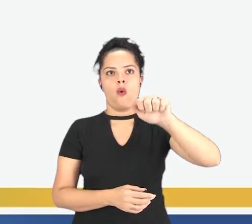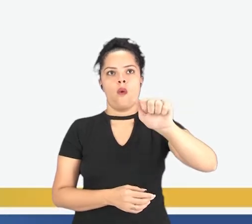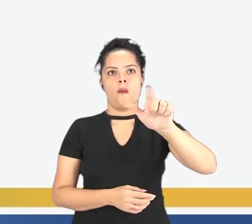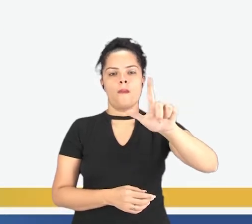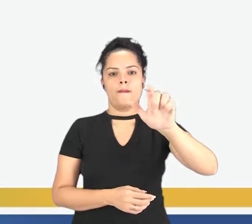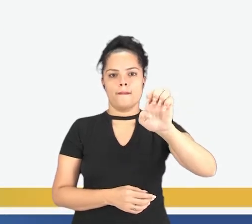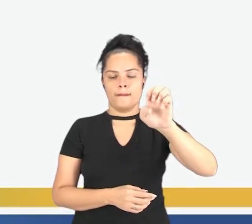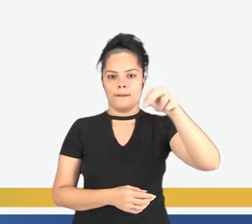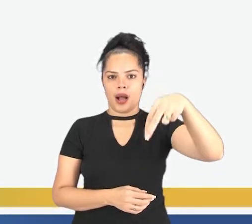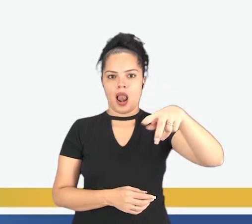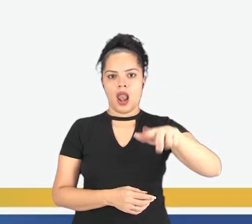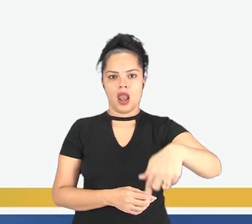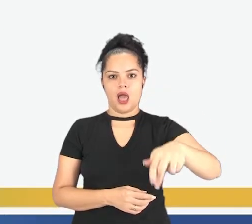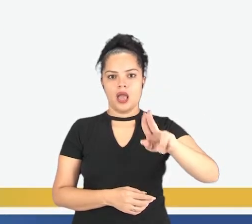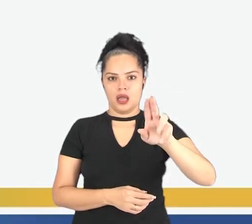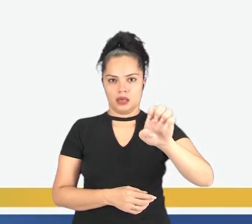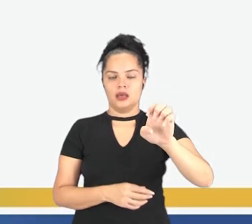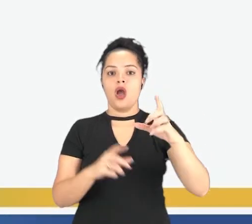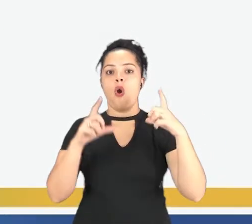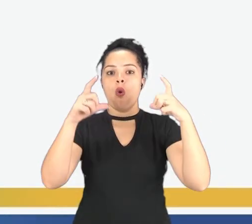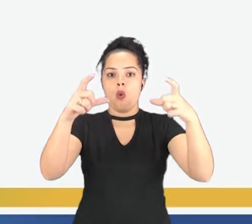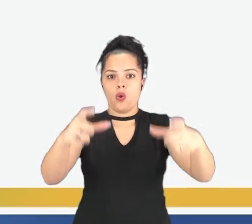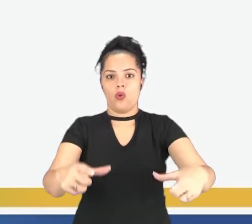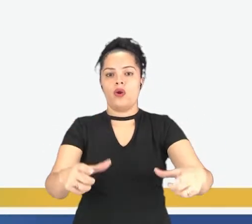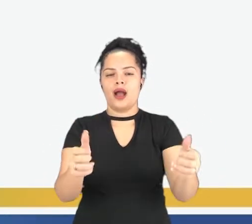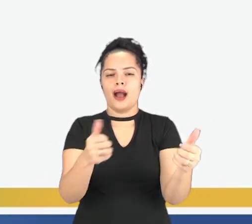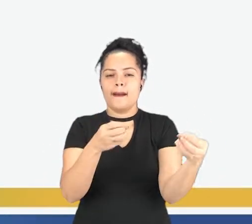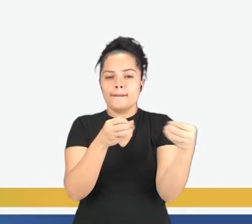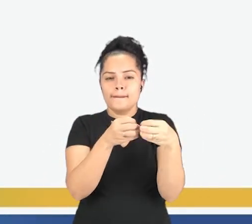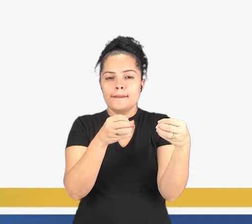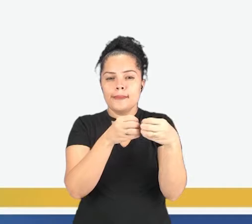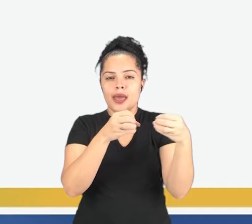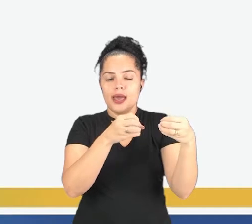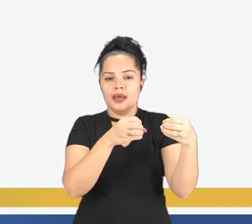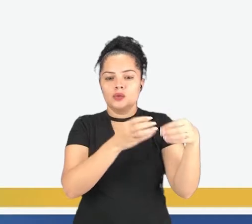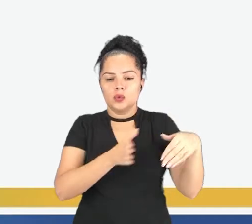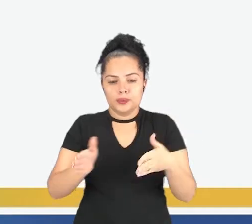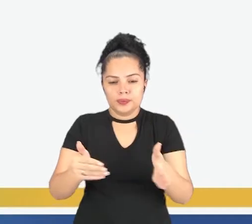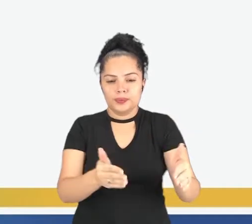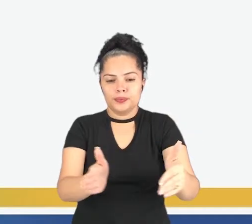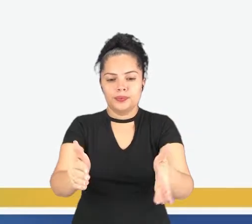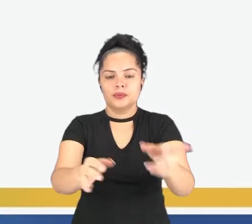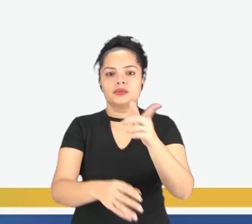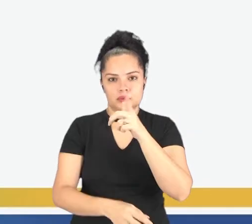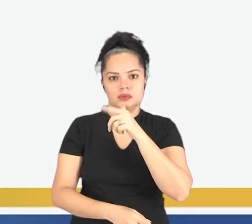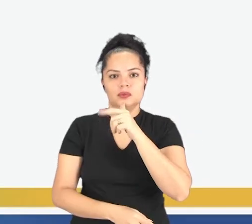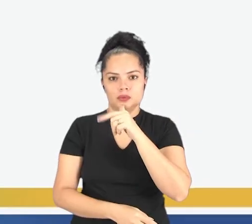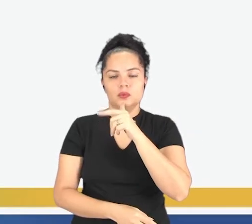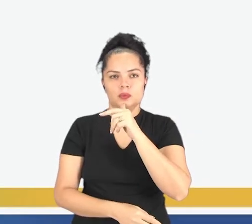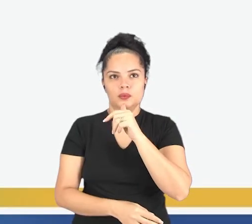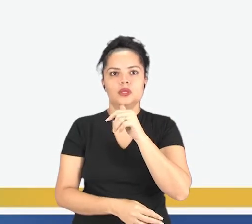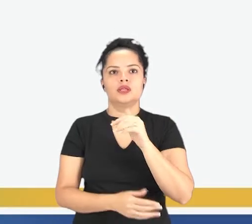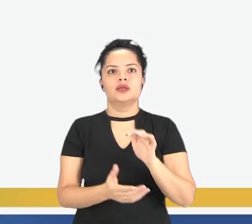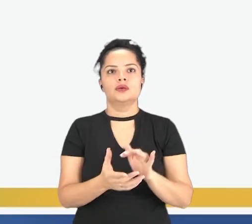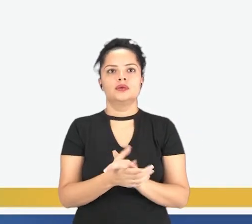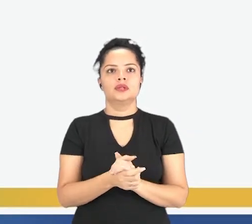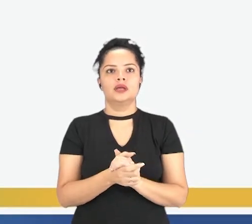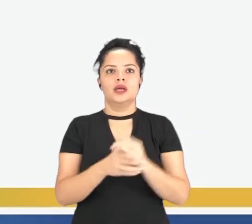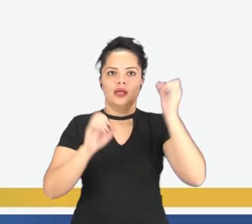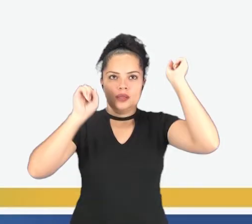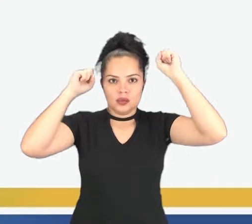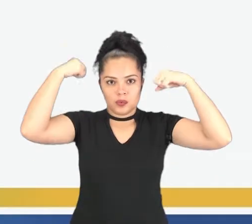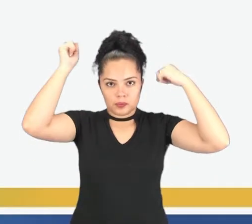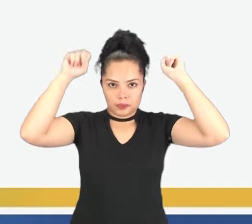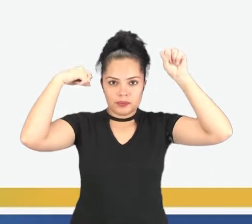situado próximo ao rio Usumacinta, tá, no estado mexicano de Chiapas. Isso a 130 quilômetros ao sul